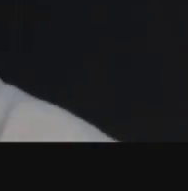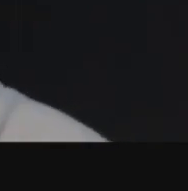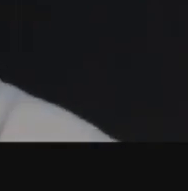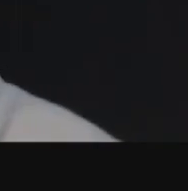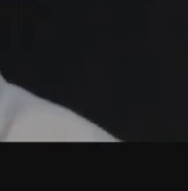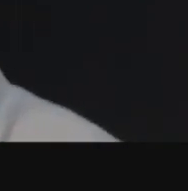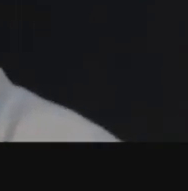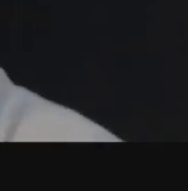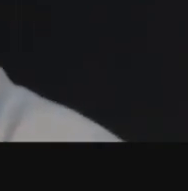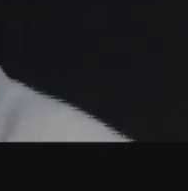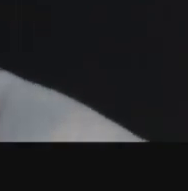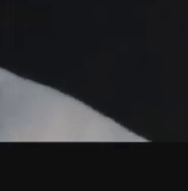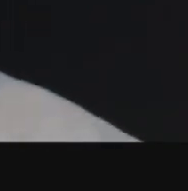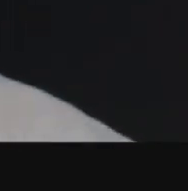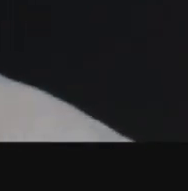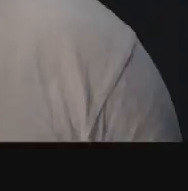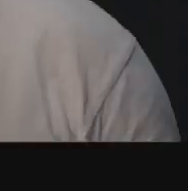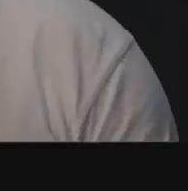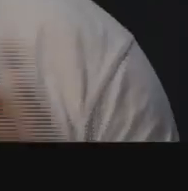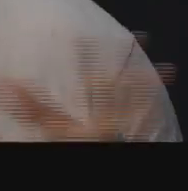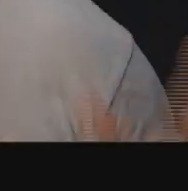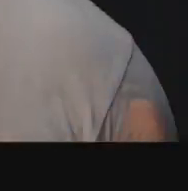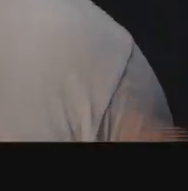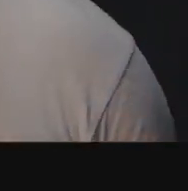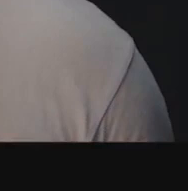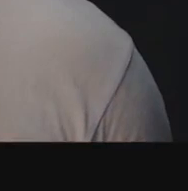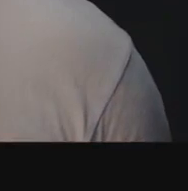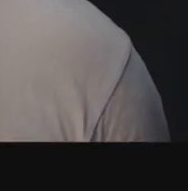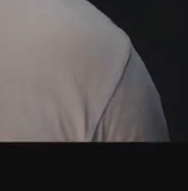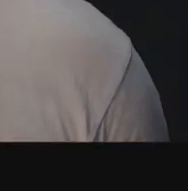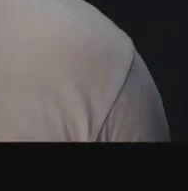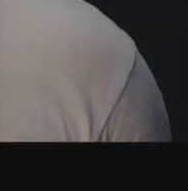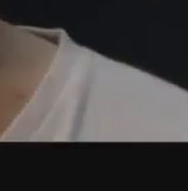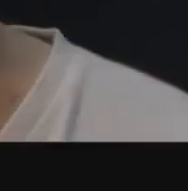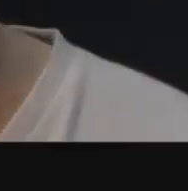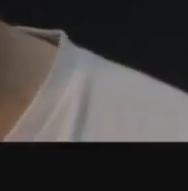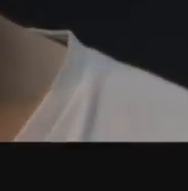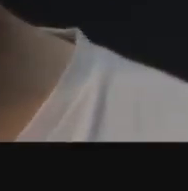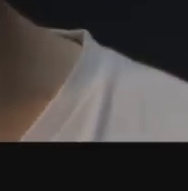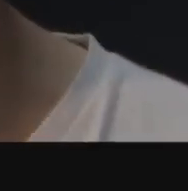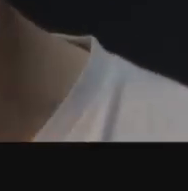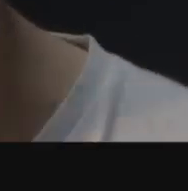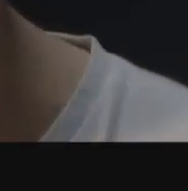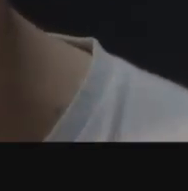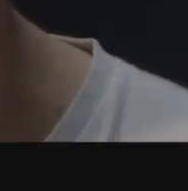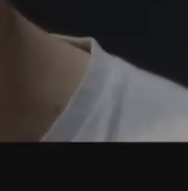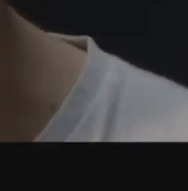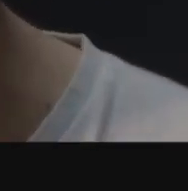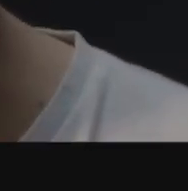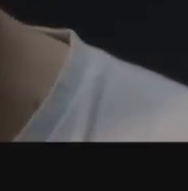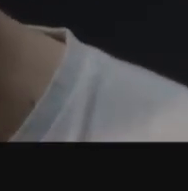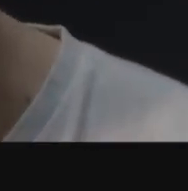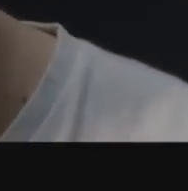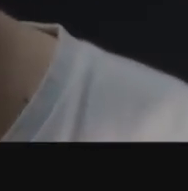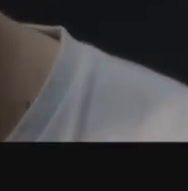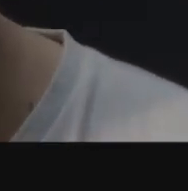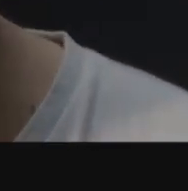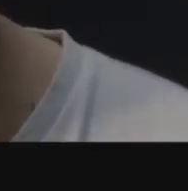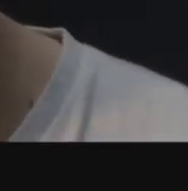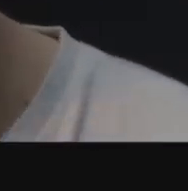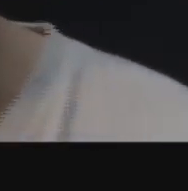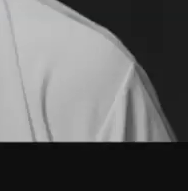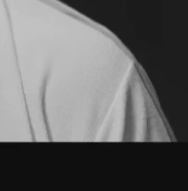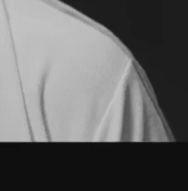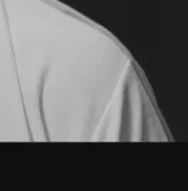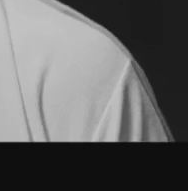a minha família do que solução. Não tem tempestade que dura para sempre, sabe? Não tem dor e sofrimento que vai durar para